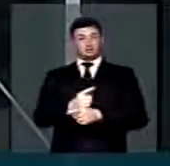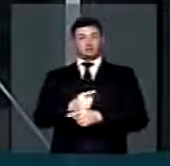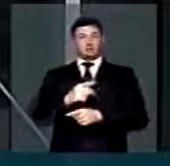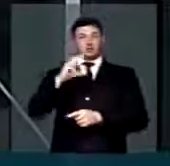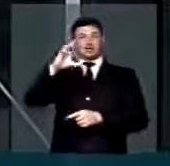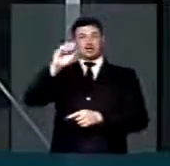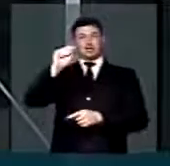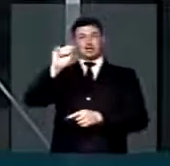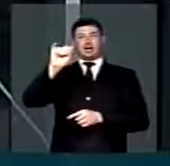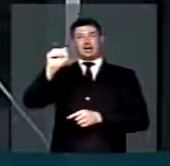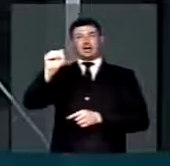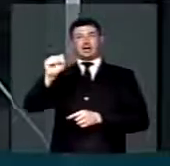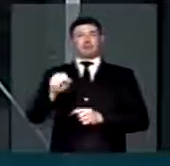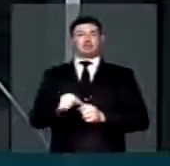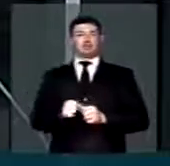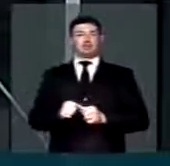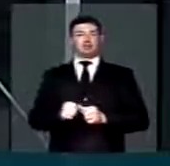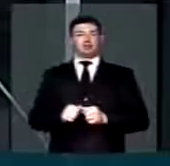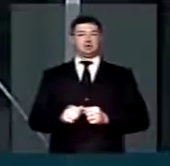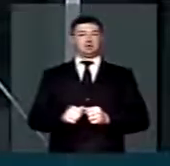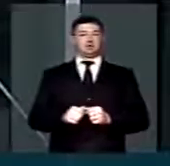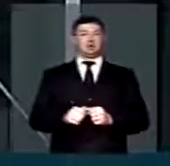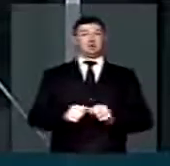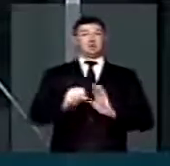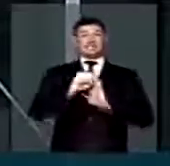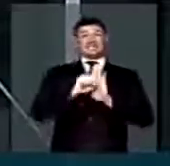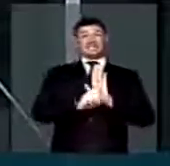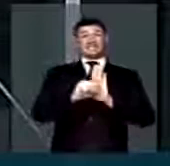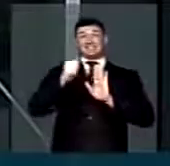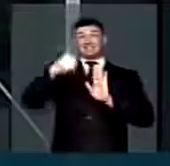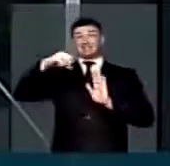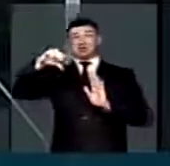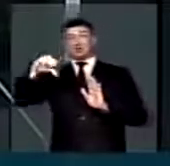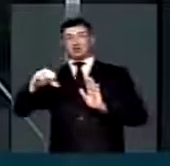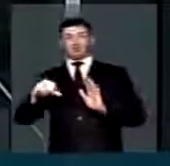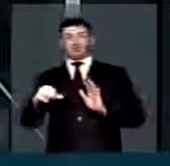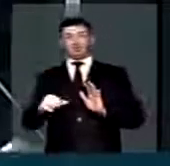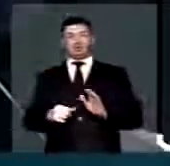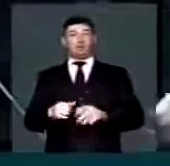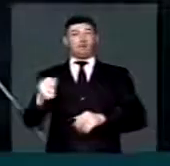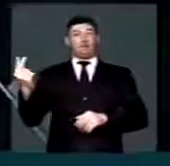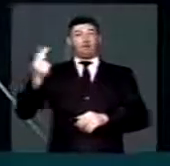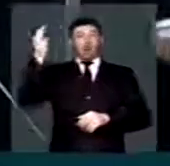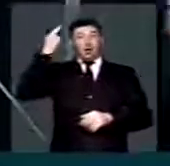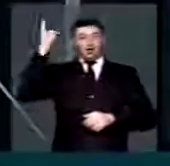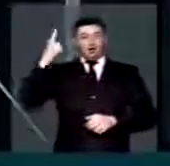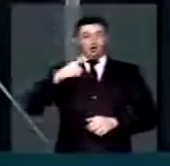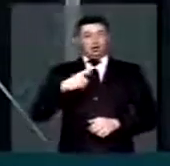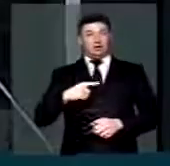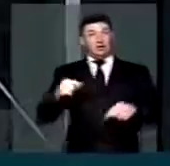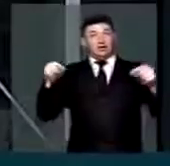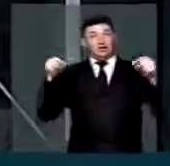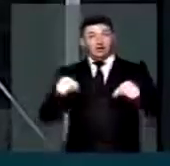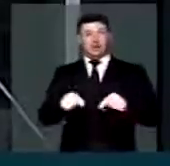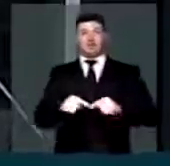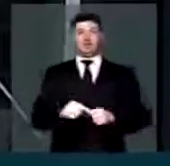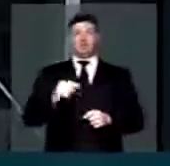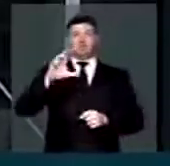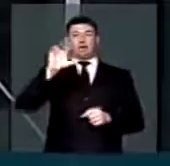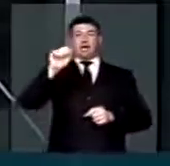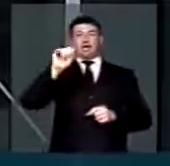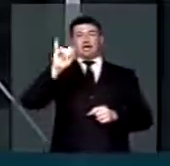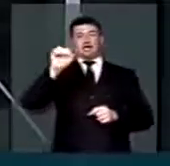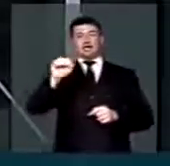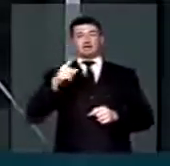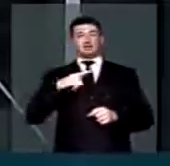cais do Valongo do século XIX, a preciosidade, e de lá desse cais